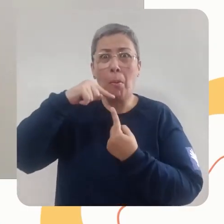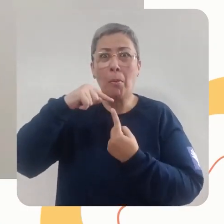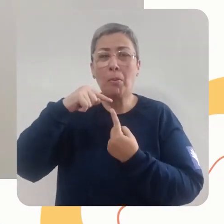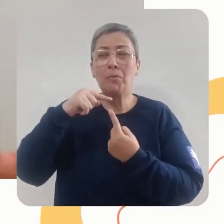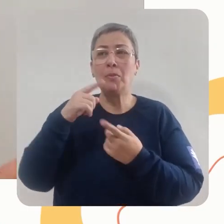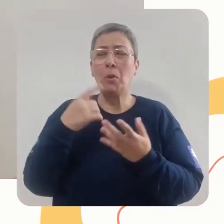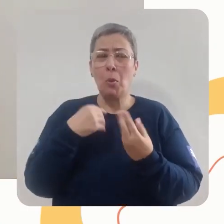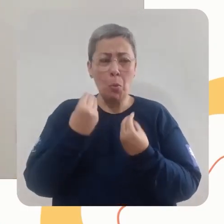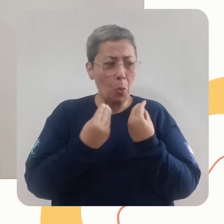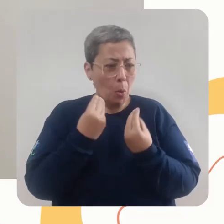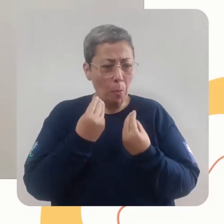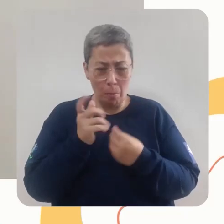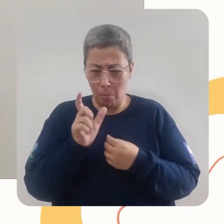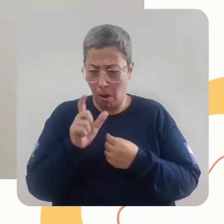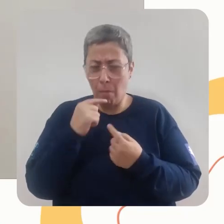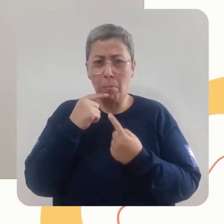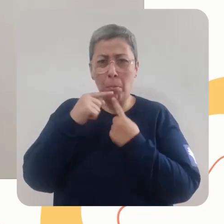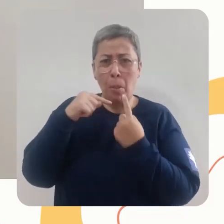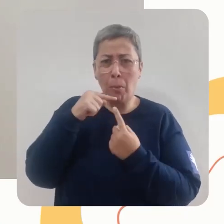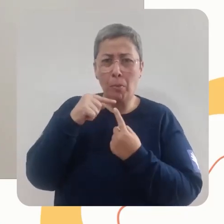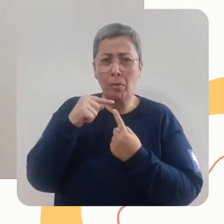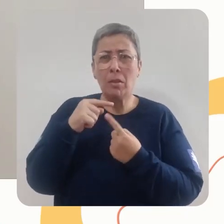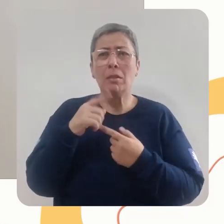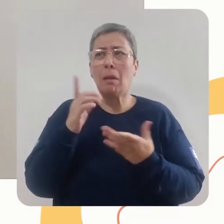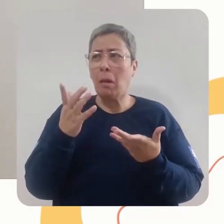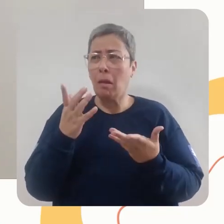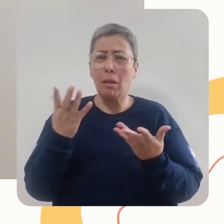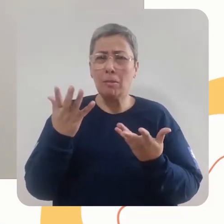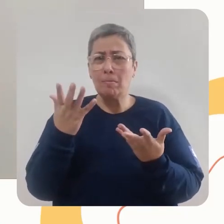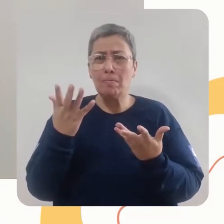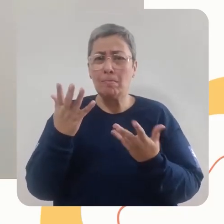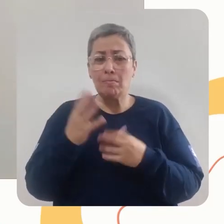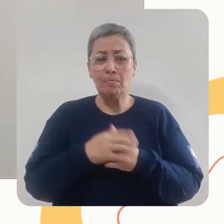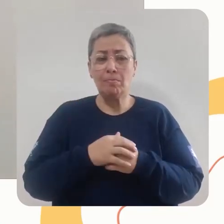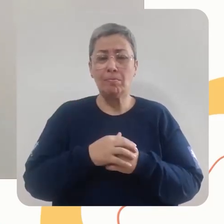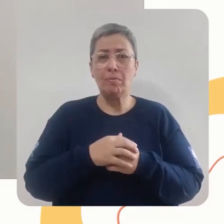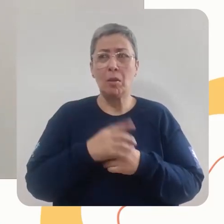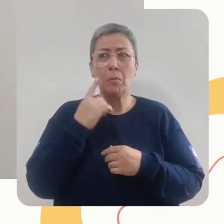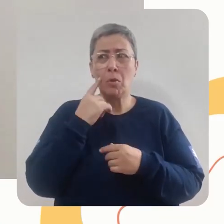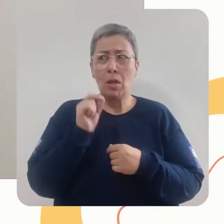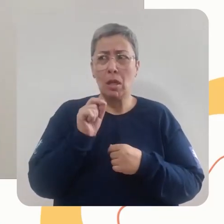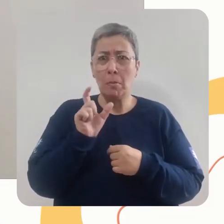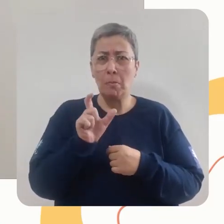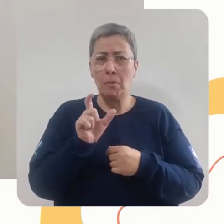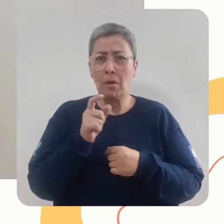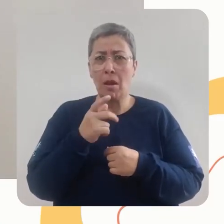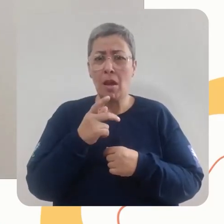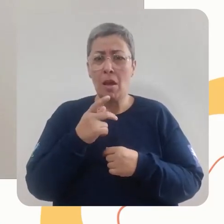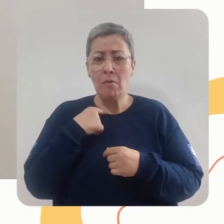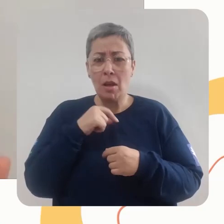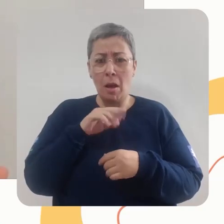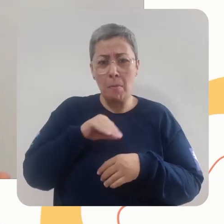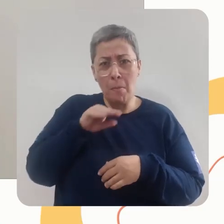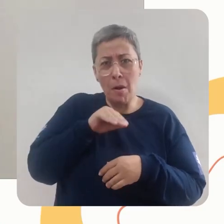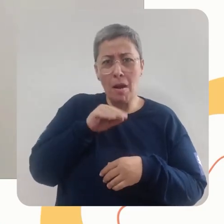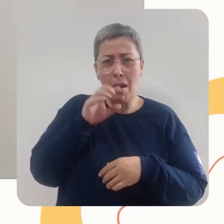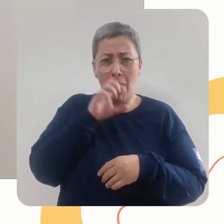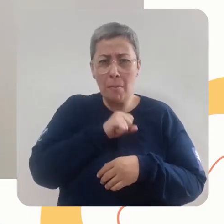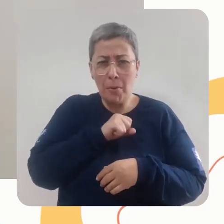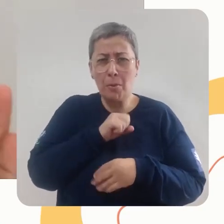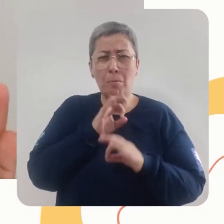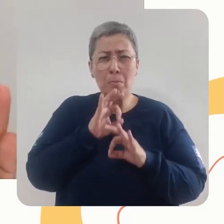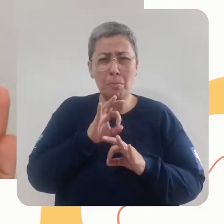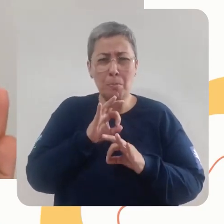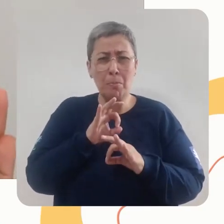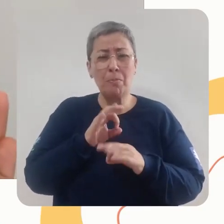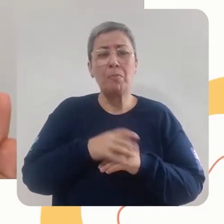língua. Como assim as palavras travam a língua? Porque se você falar bem rápido, mas